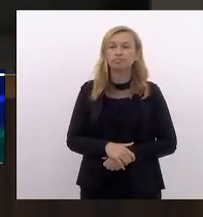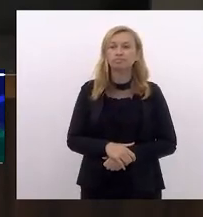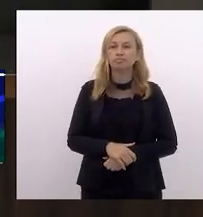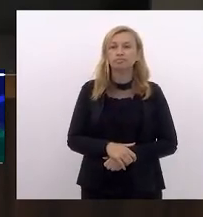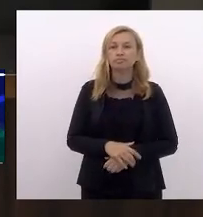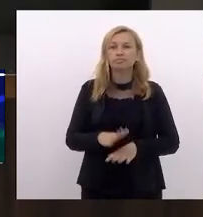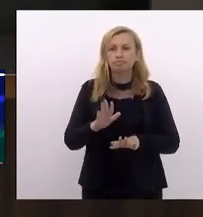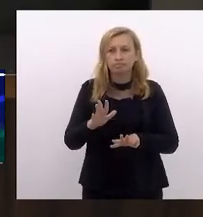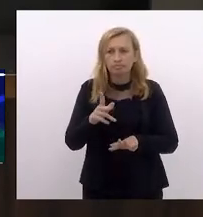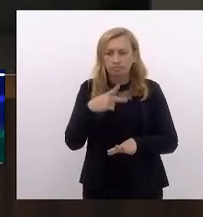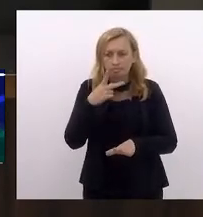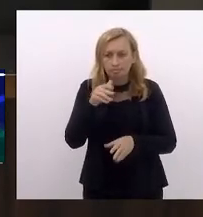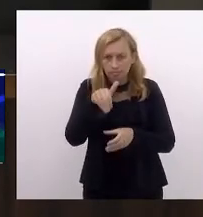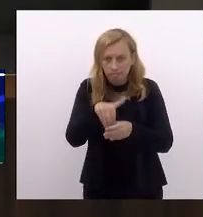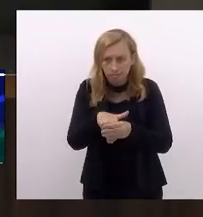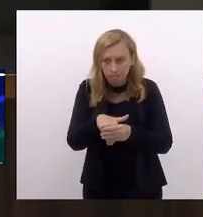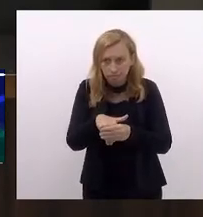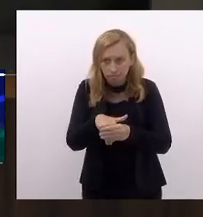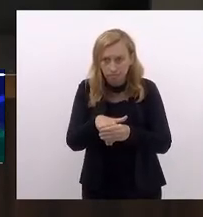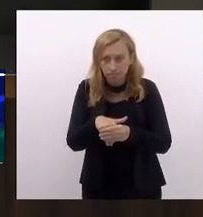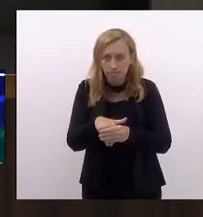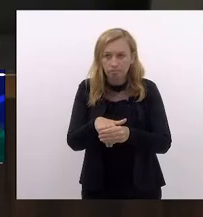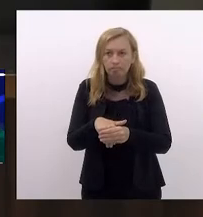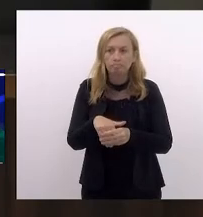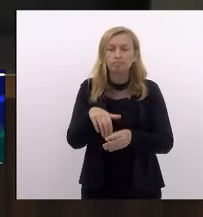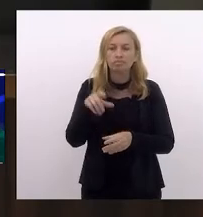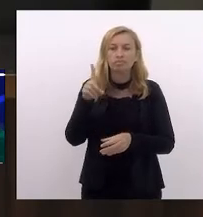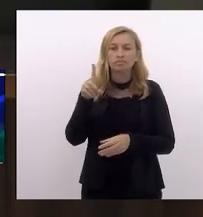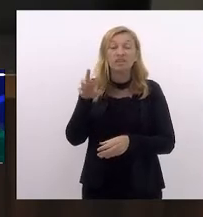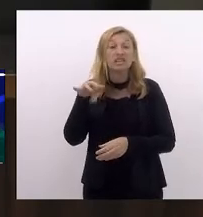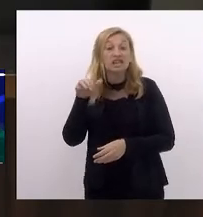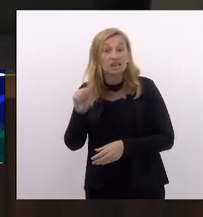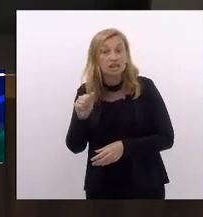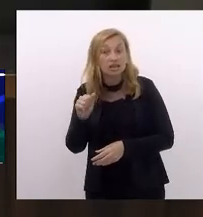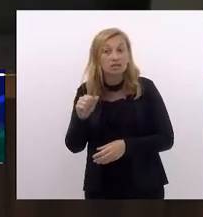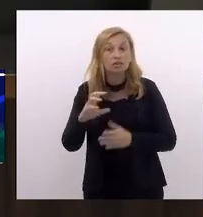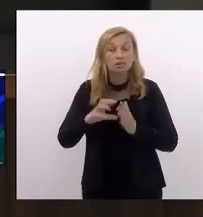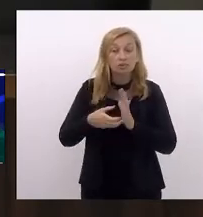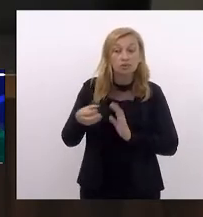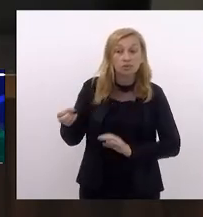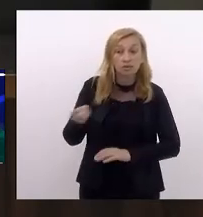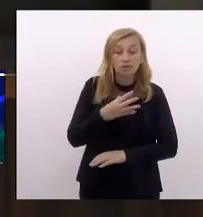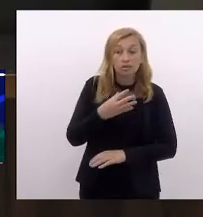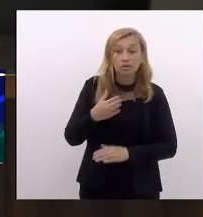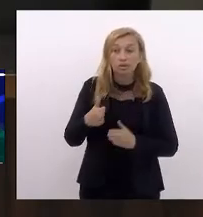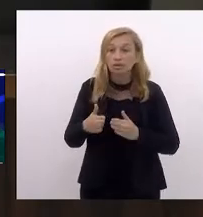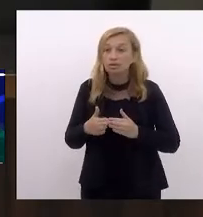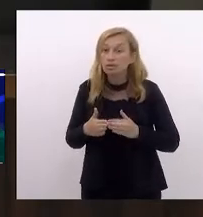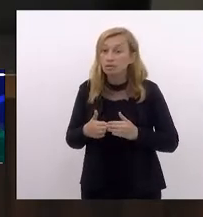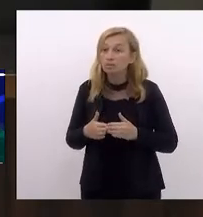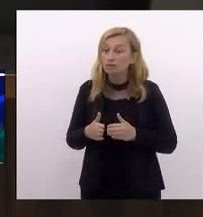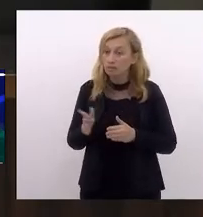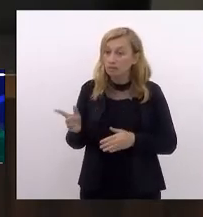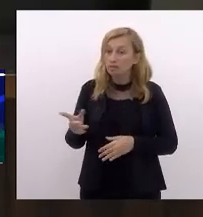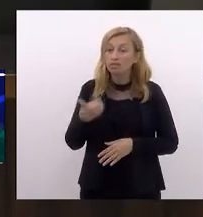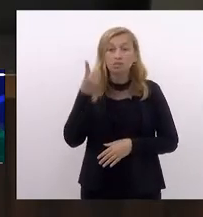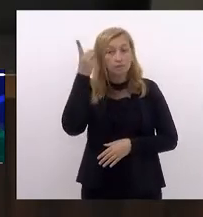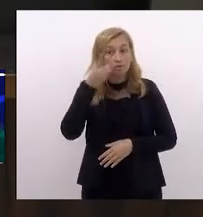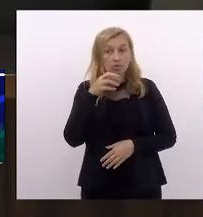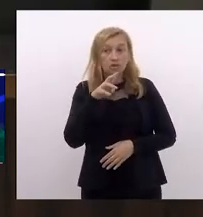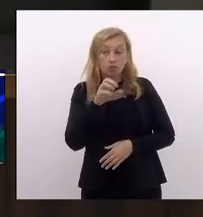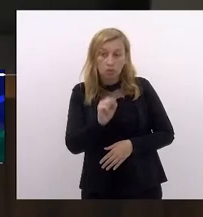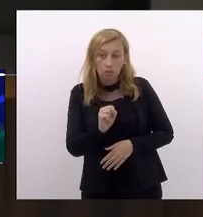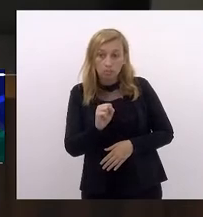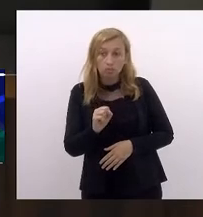o Pat fica a votação o que nós tivemos Adriana novo Ela tá de licença e o deputado Rubens